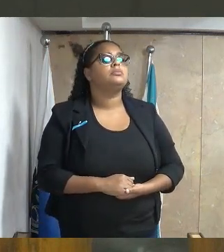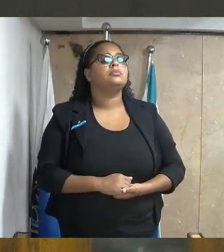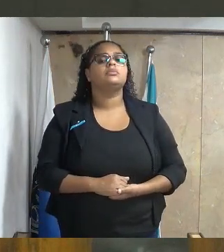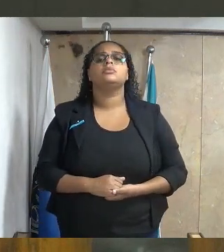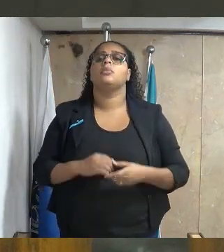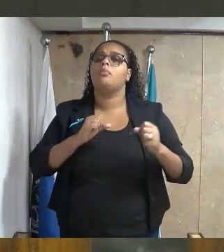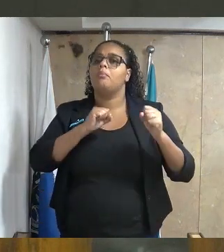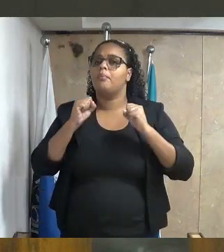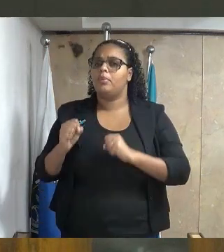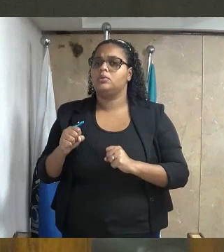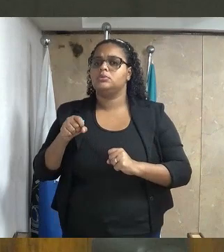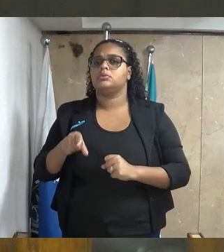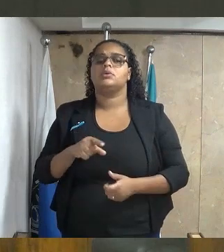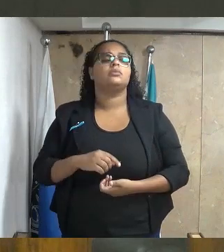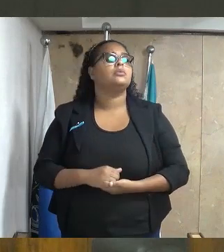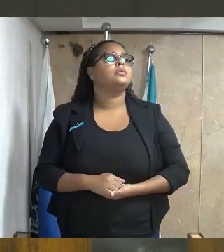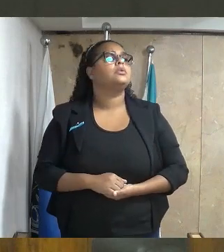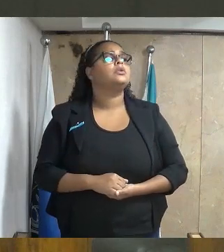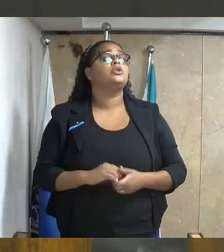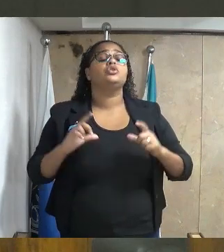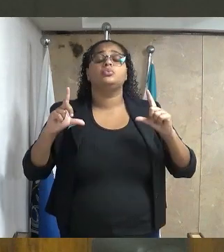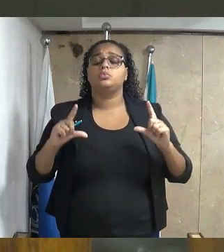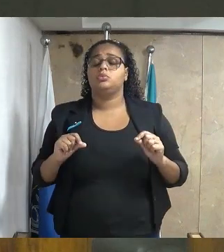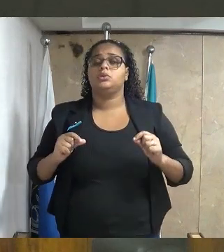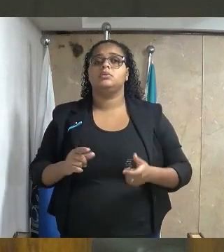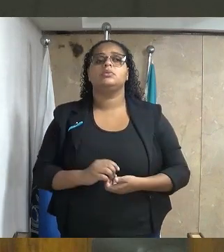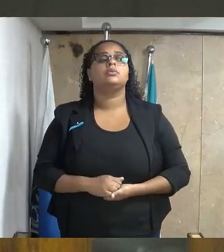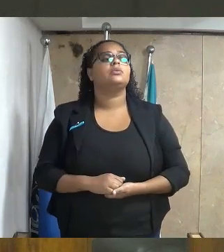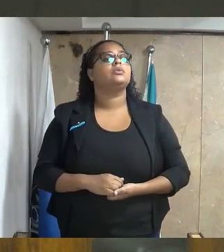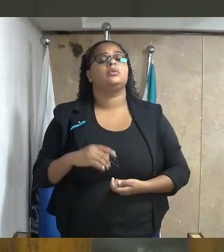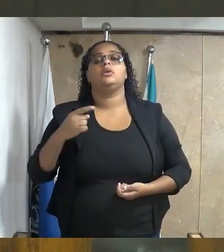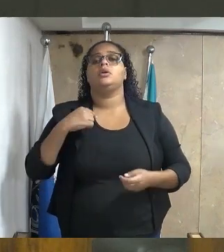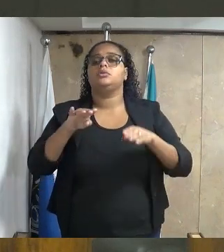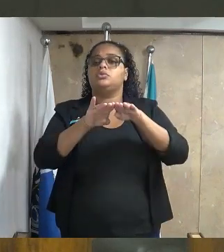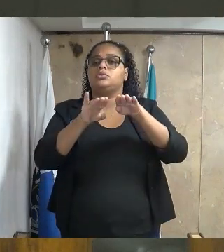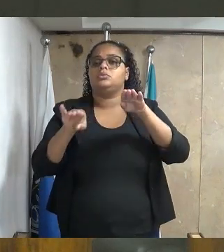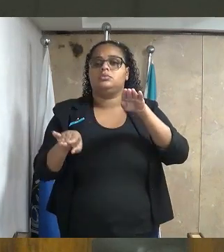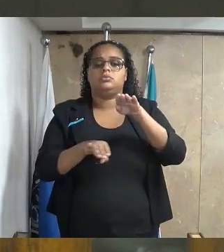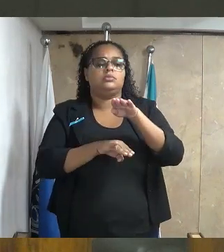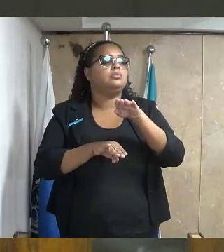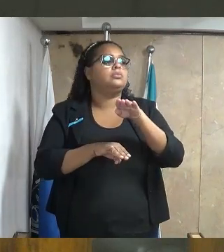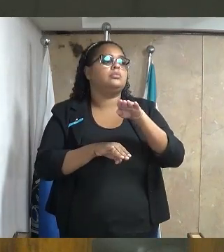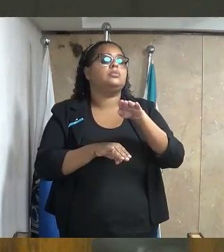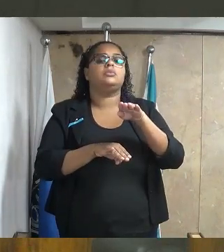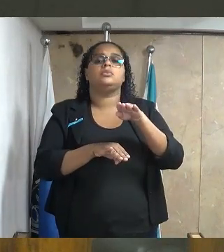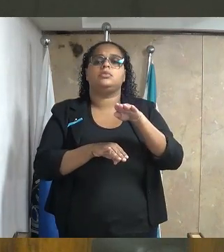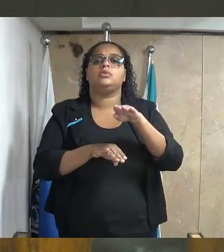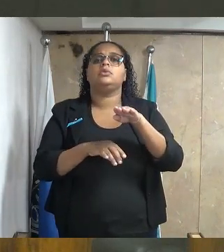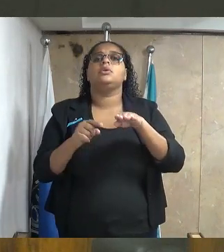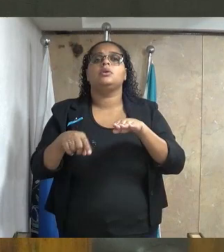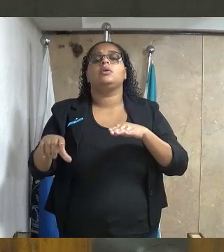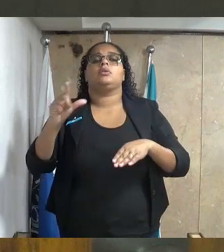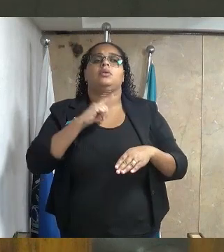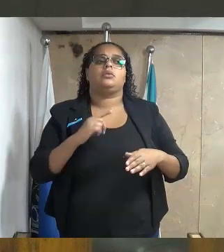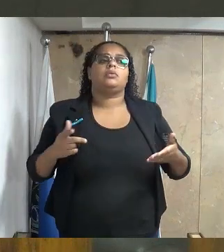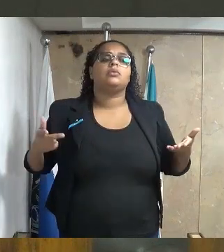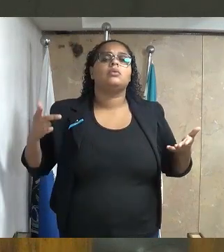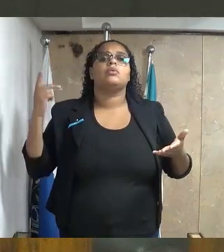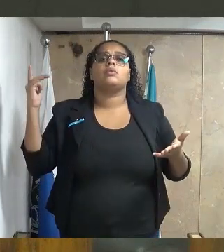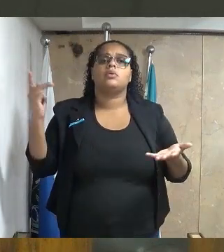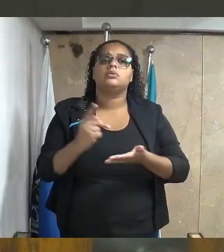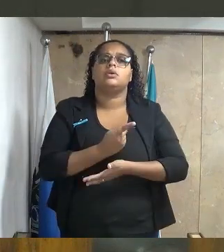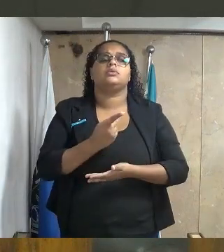que possa diminuir as desigualdades ainda existentes nesse